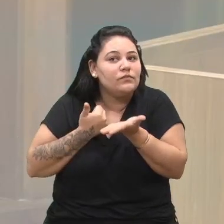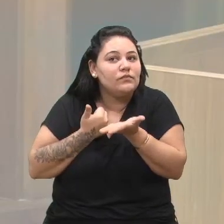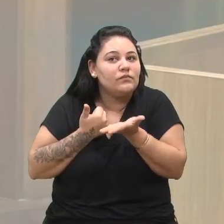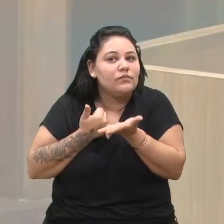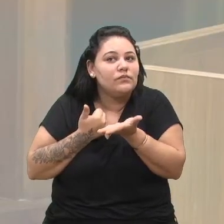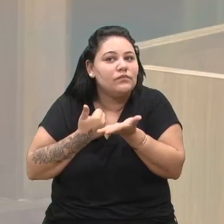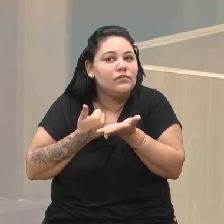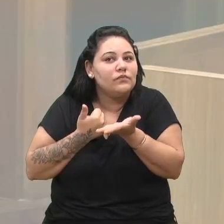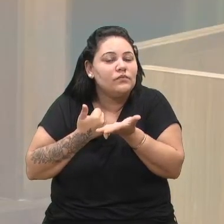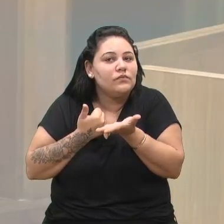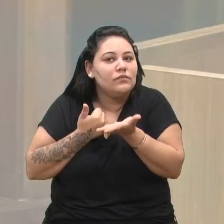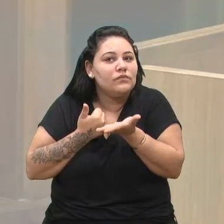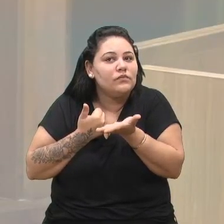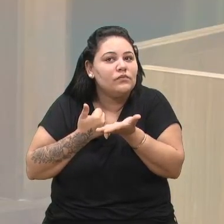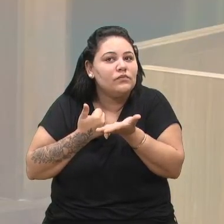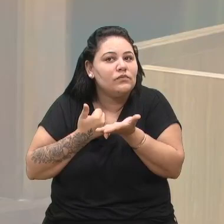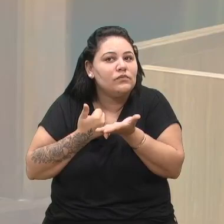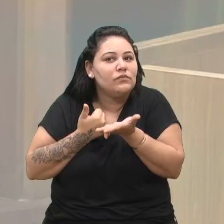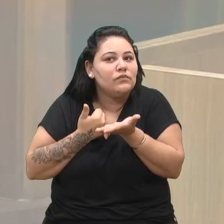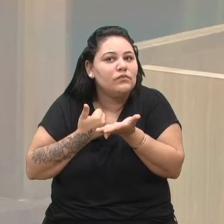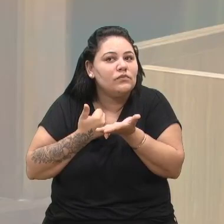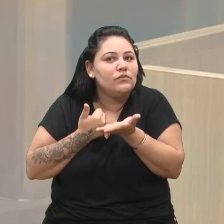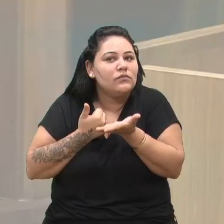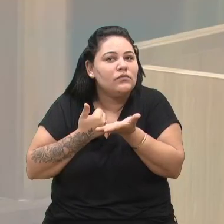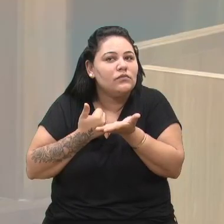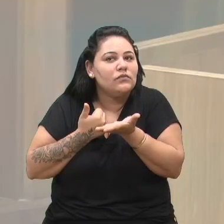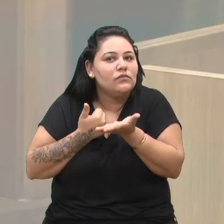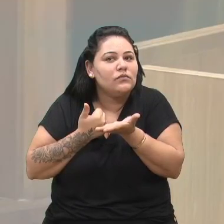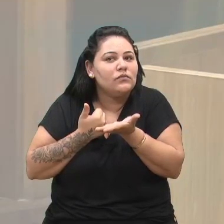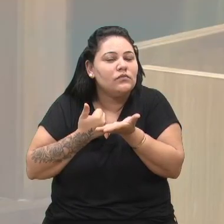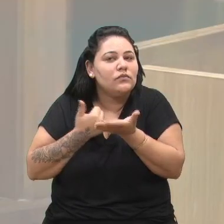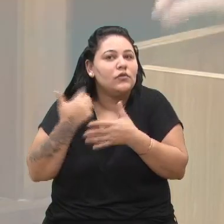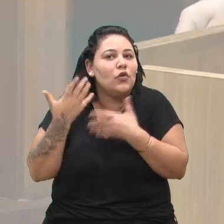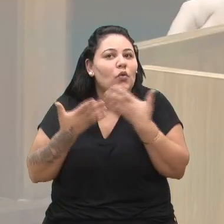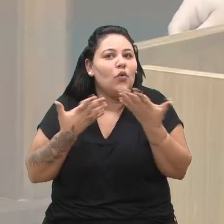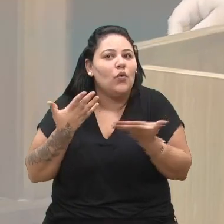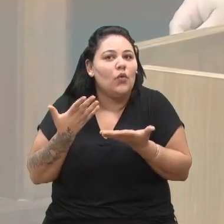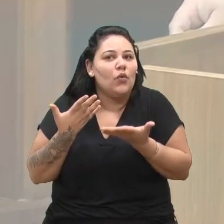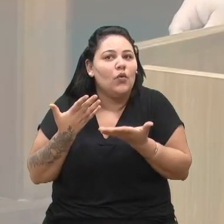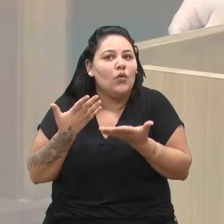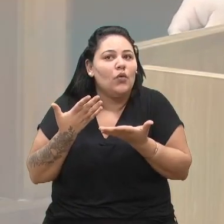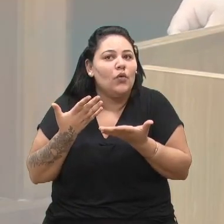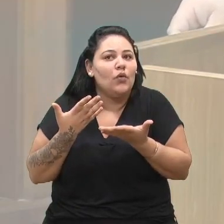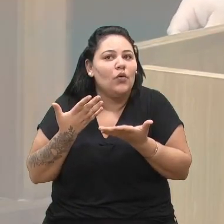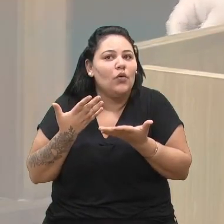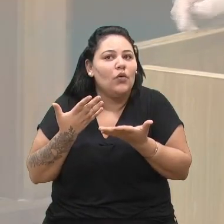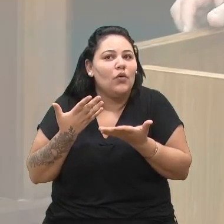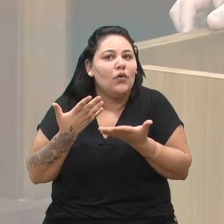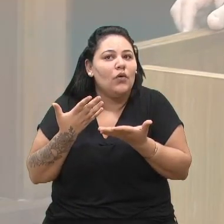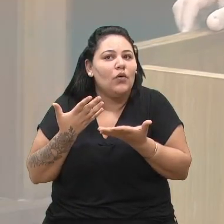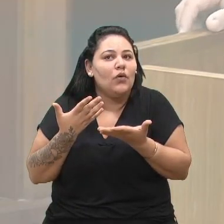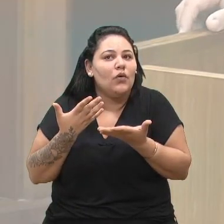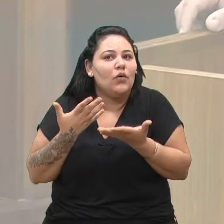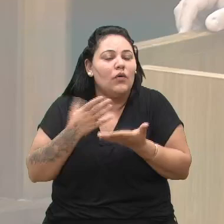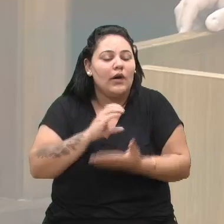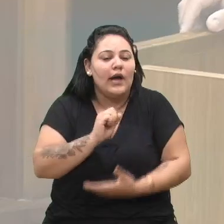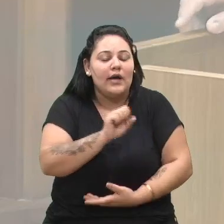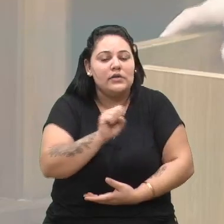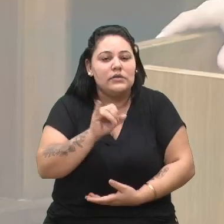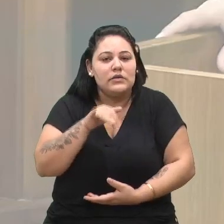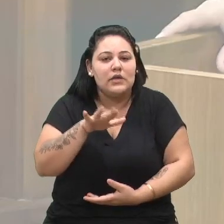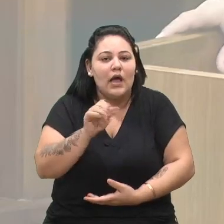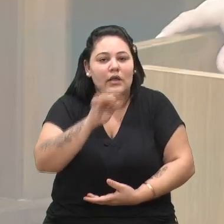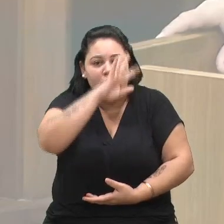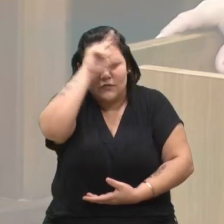Comprei do Cassina, lá na prefeitura. Quanto ao hoje mesmo, eu comprei do Cassina, lá na prefeitura, porque